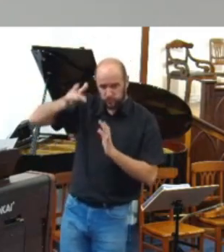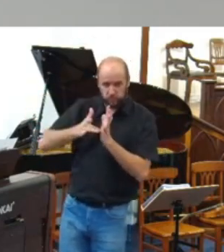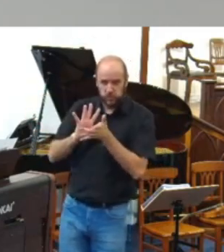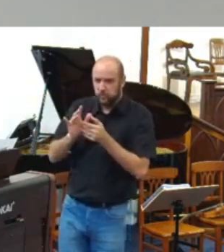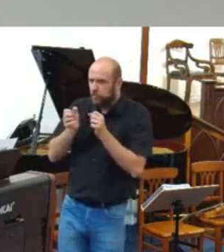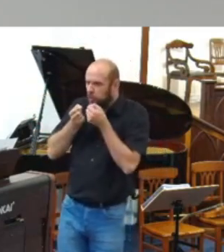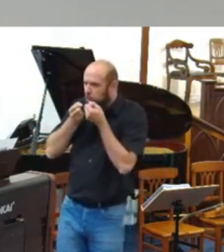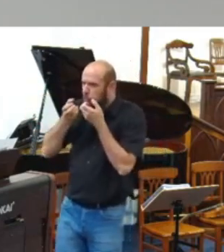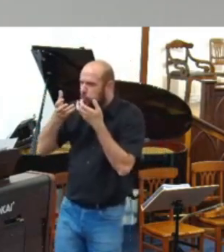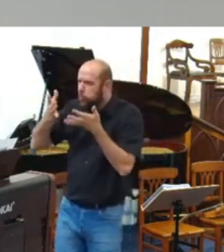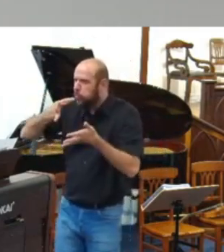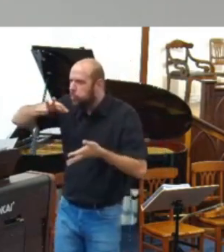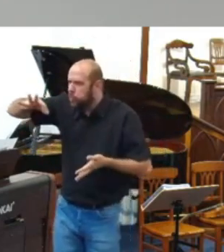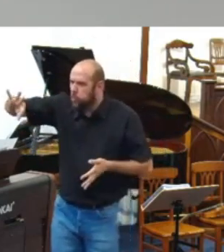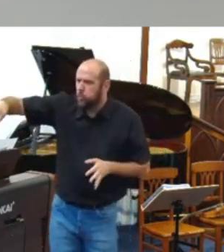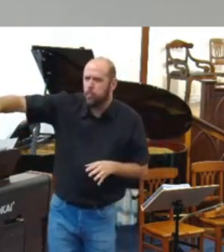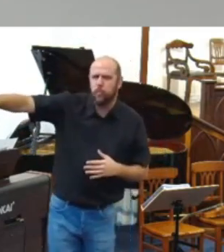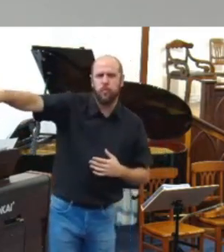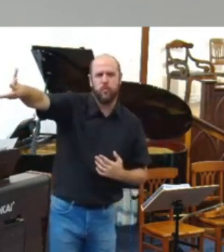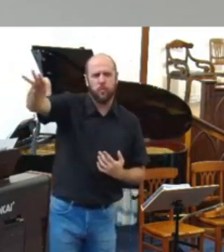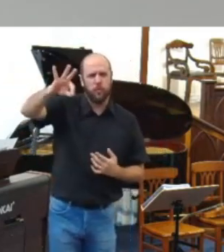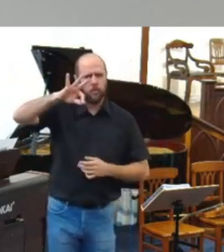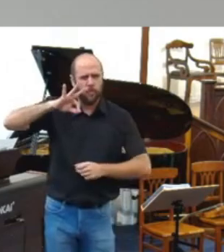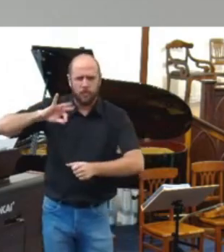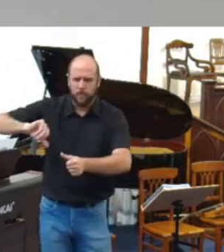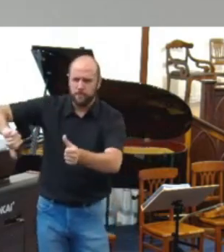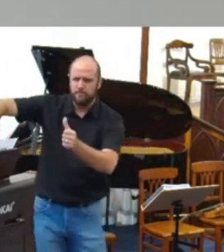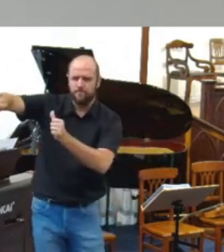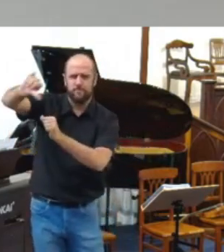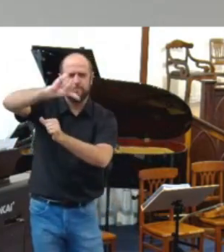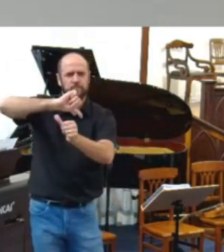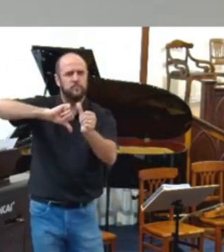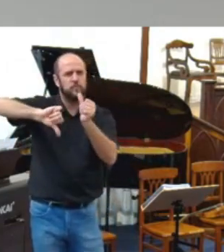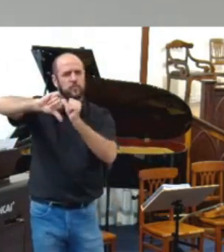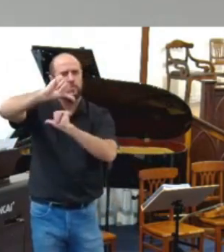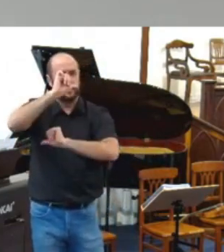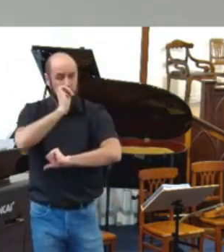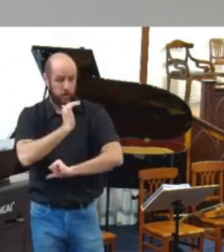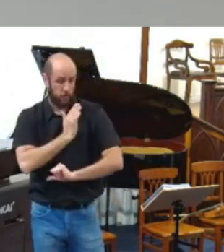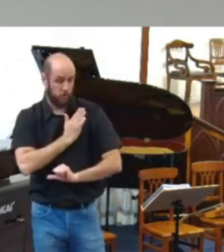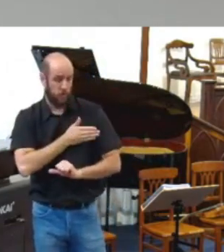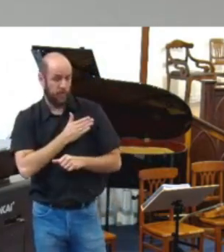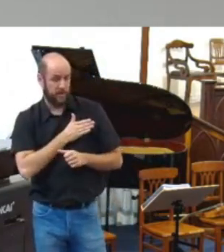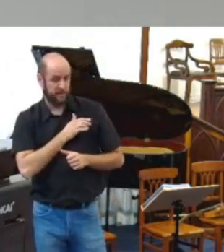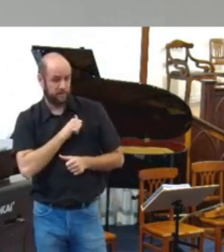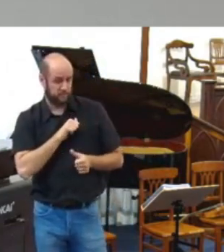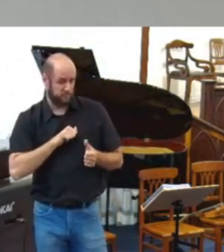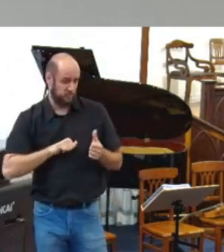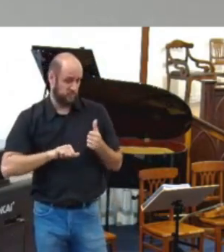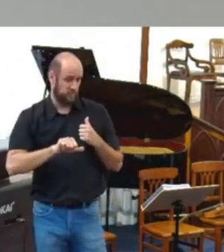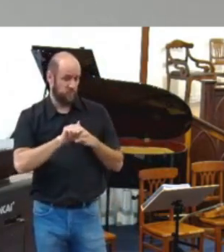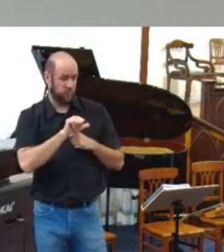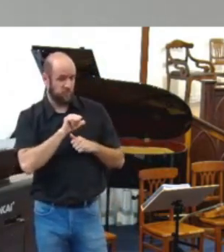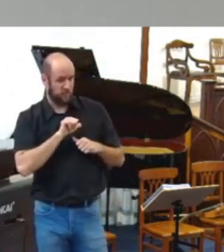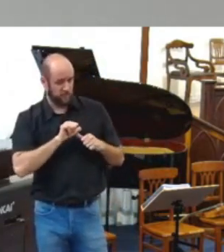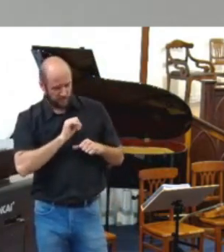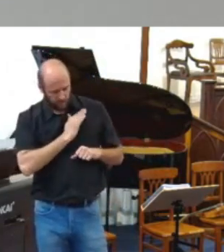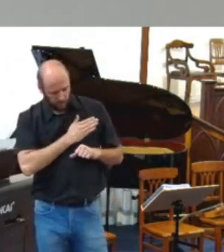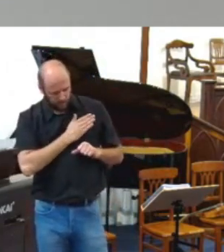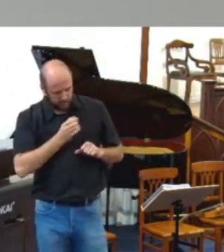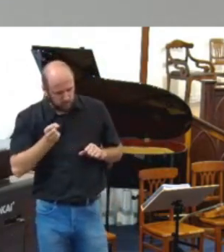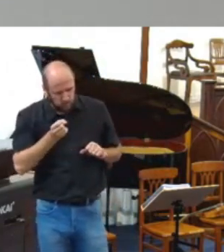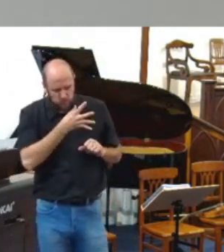pelo Cristo ressurreto, começa a transformar o caos dos corações humanos em nova